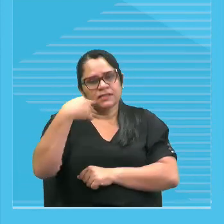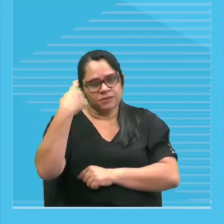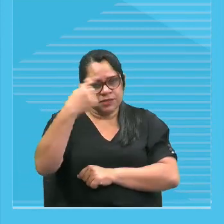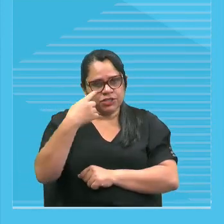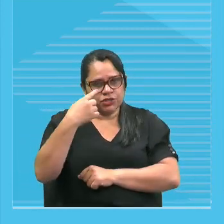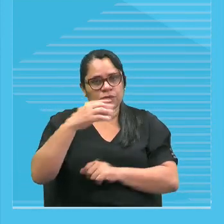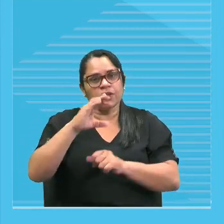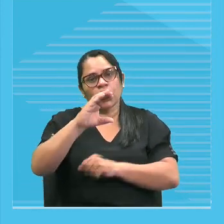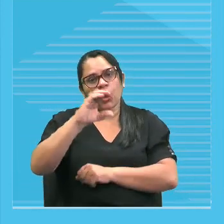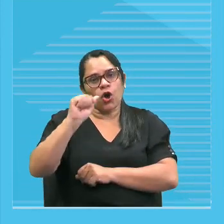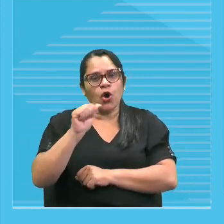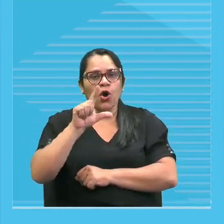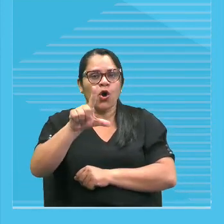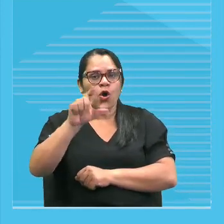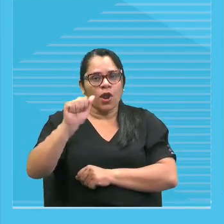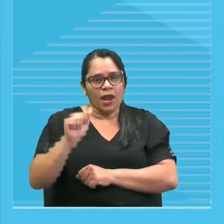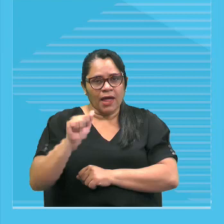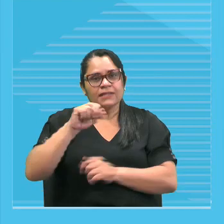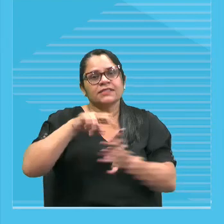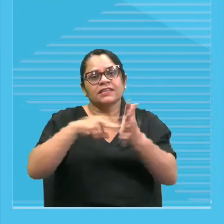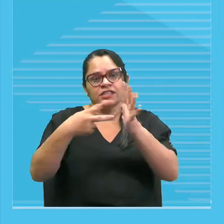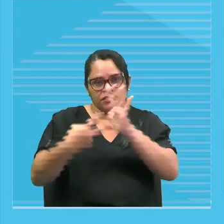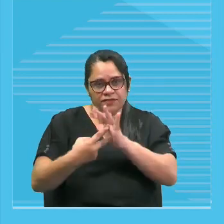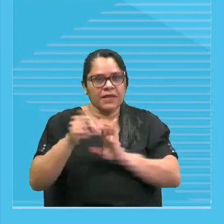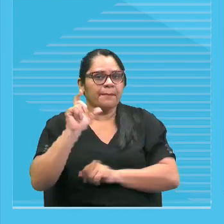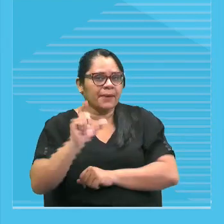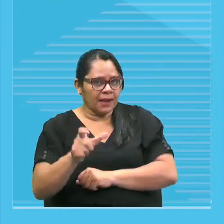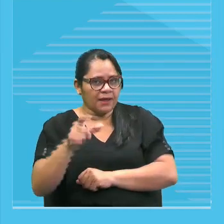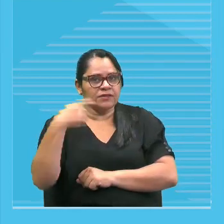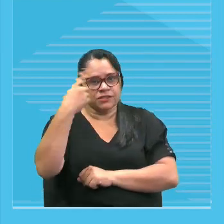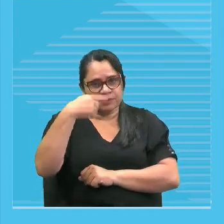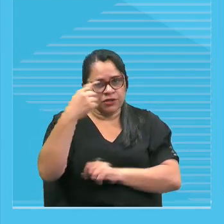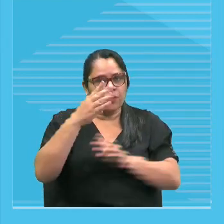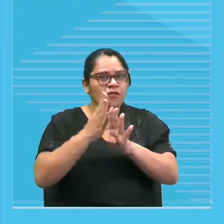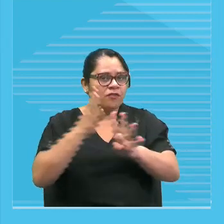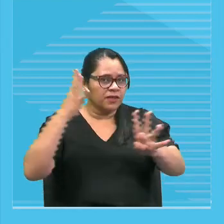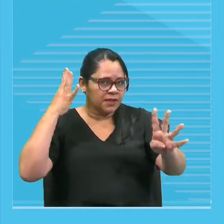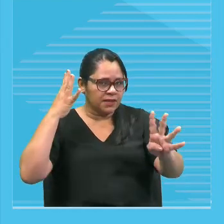Cola é como fala fila em espanhol tá